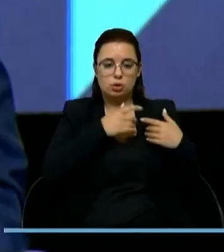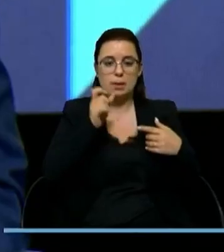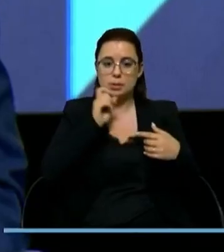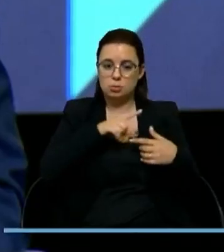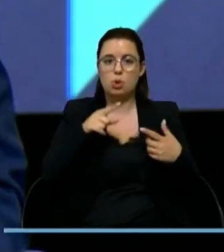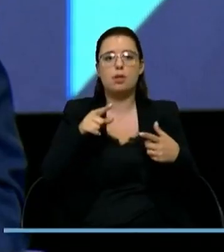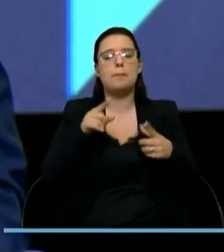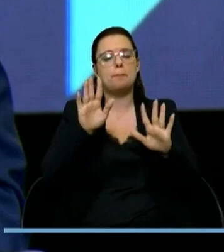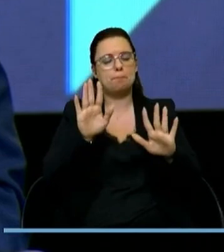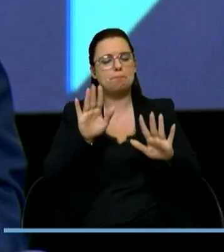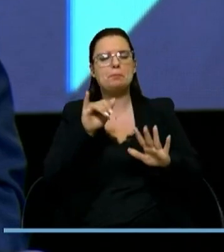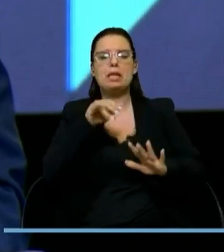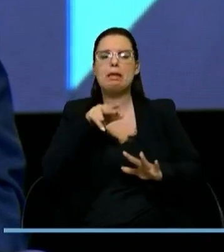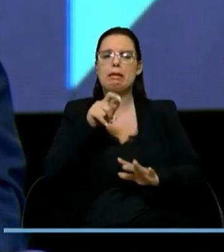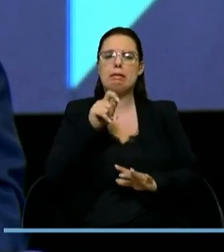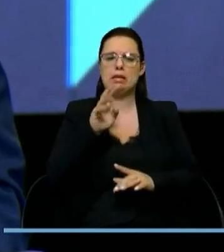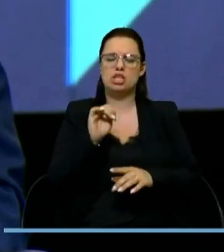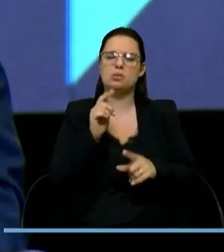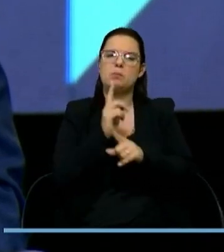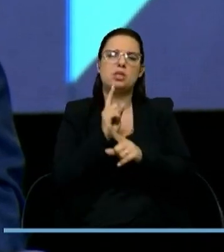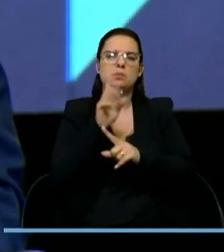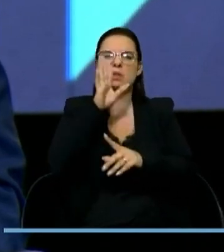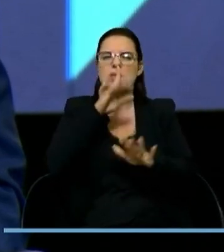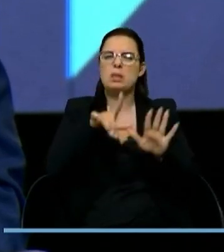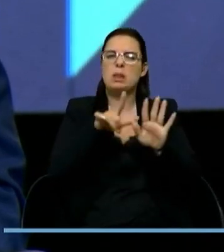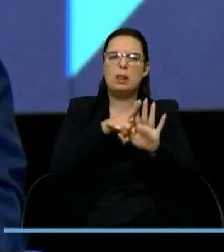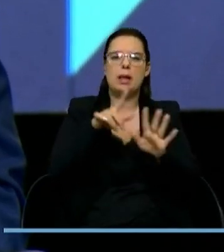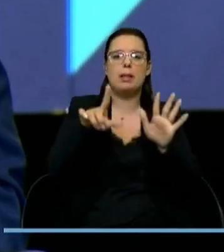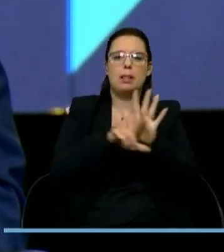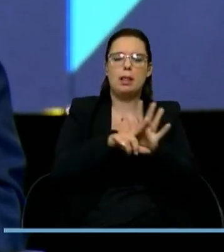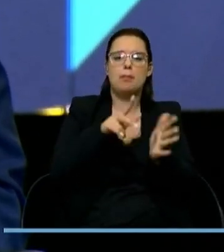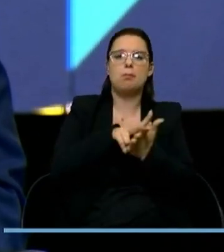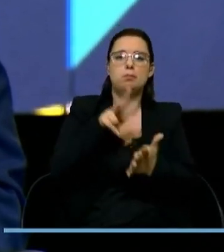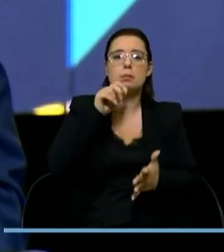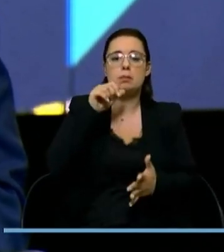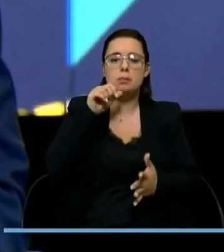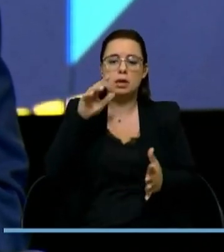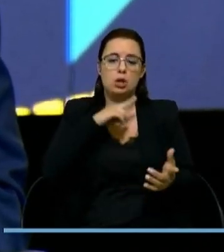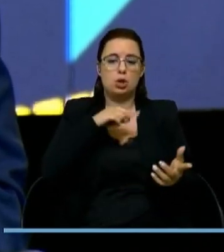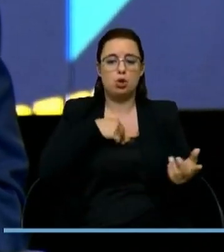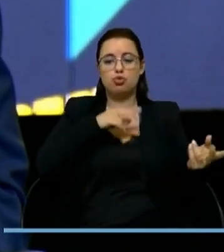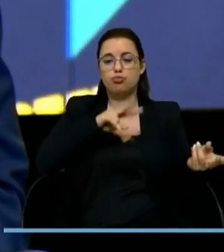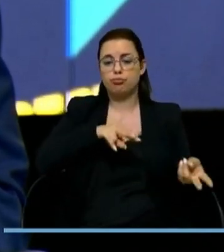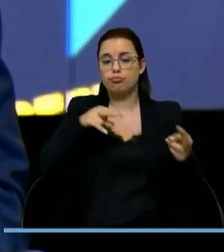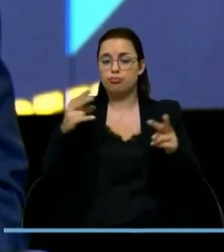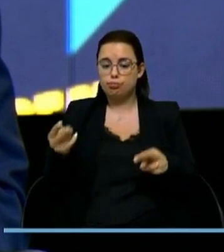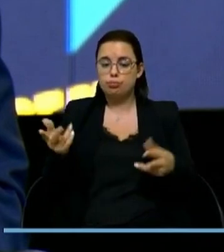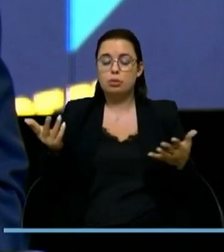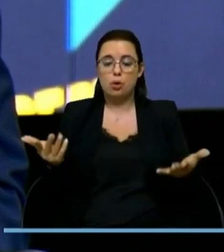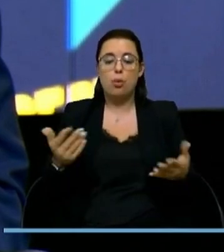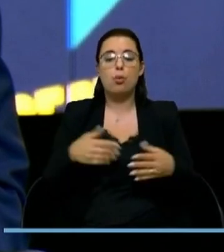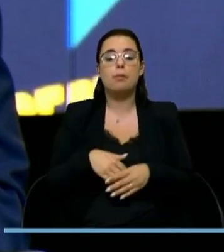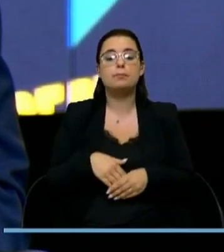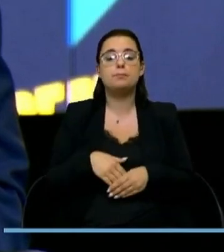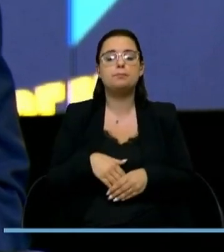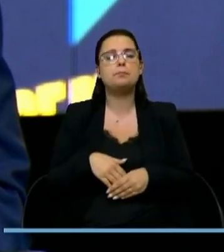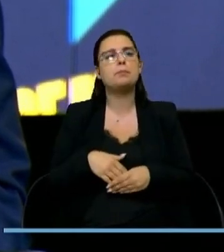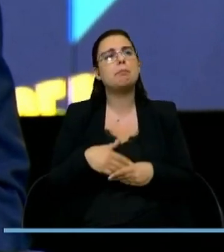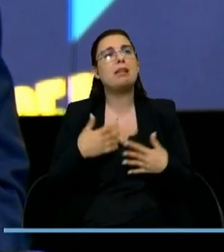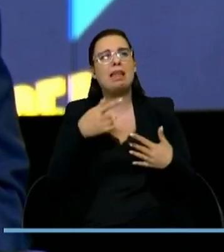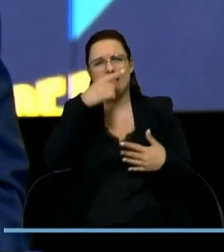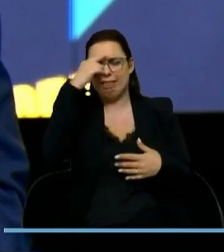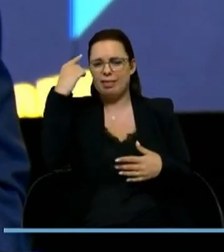Inês, ainda sem esta legislação aprovada, definida, estamos num período de transposição, é